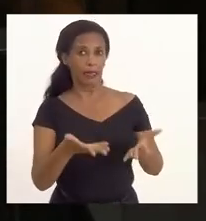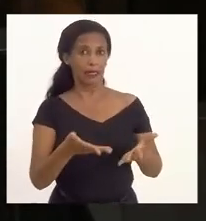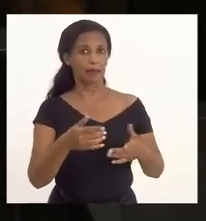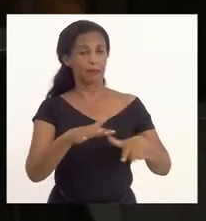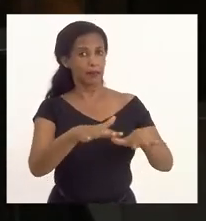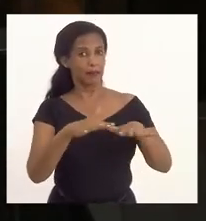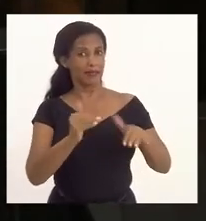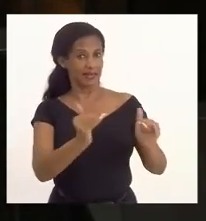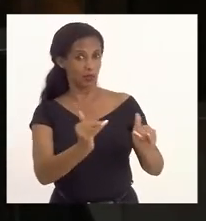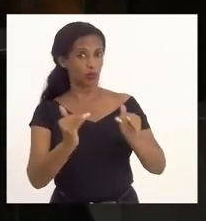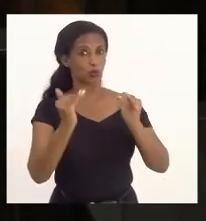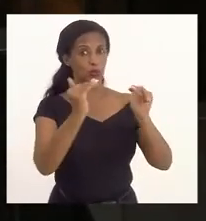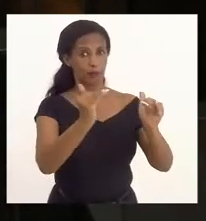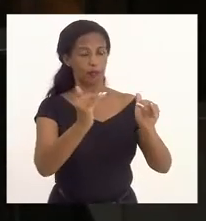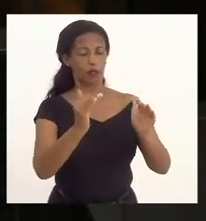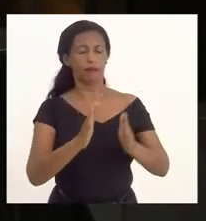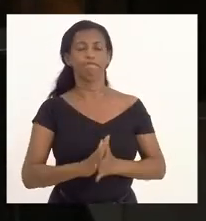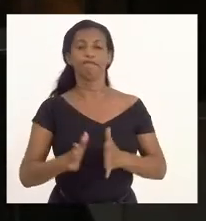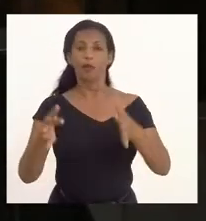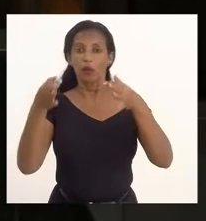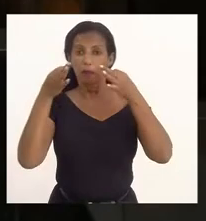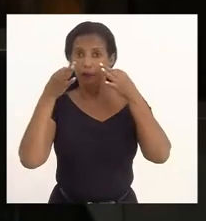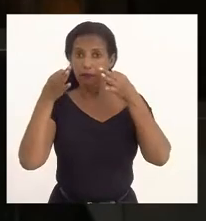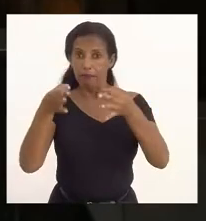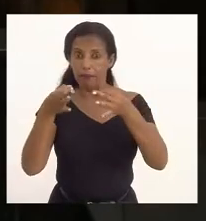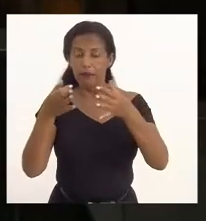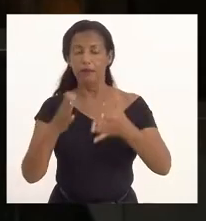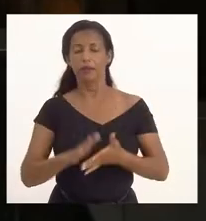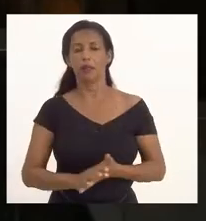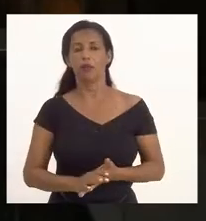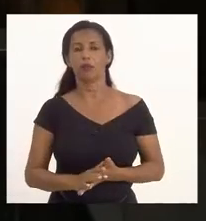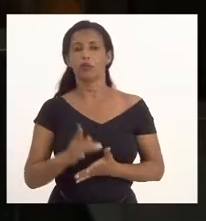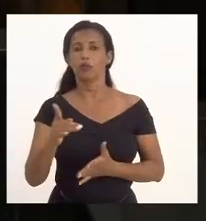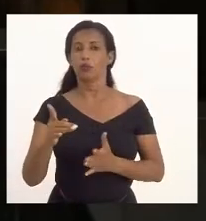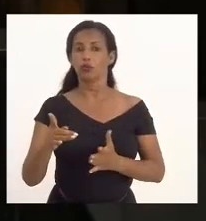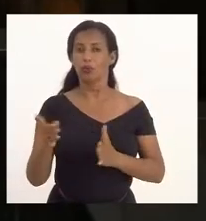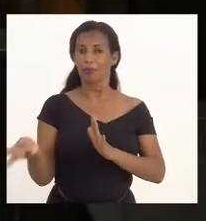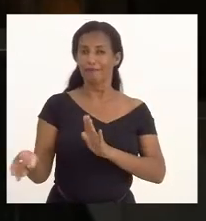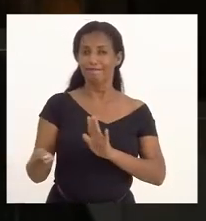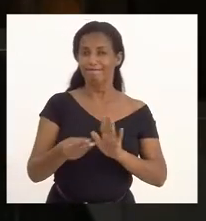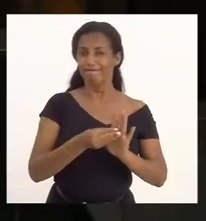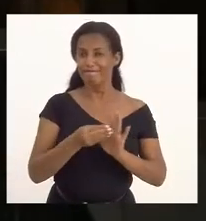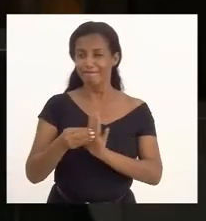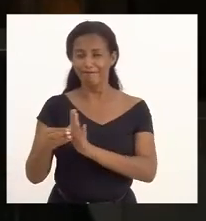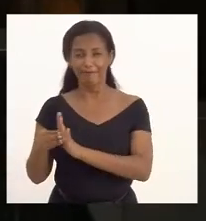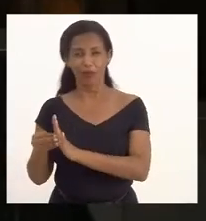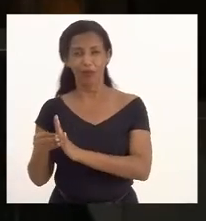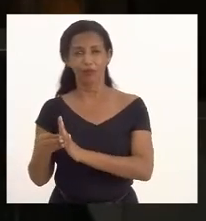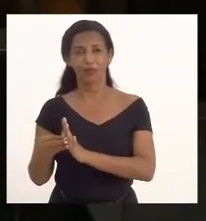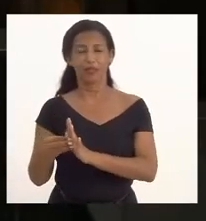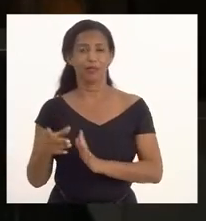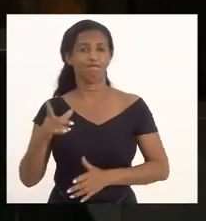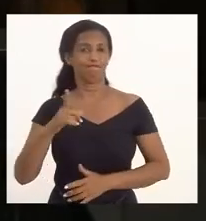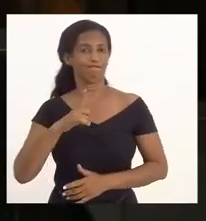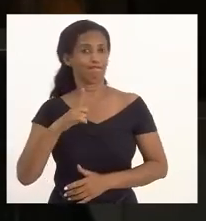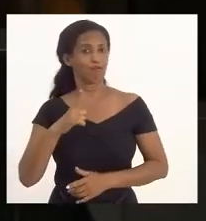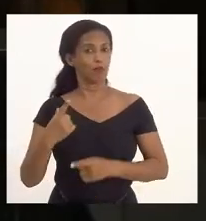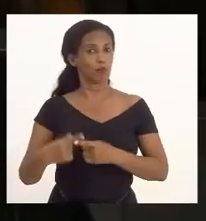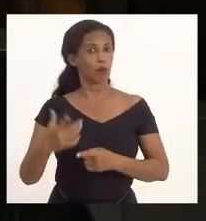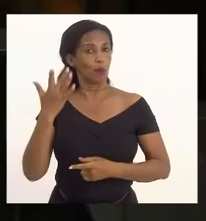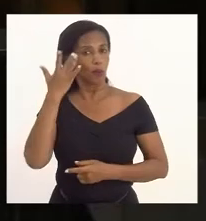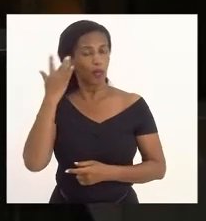é soberano. Então, queria chamar a atenção sobre essa pauta intensa que teremos, porque acho